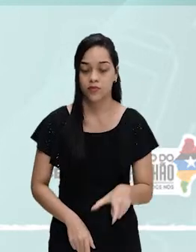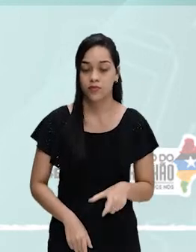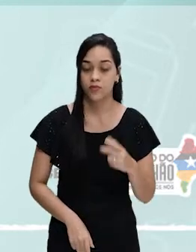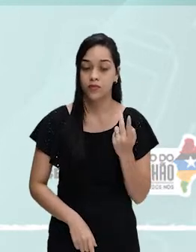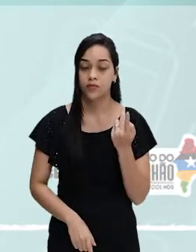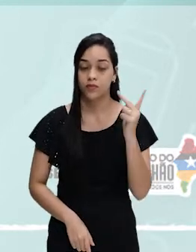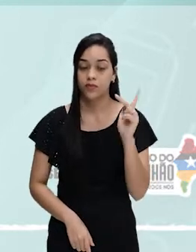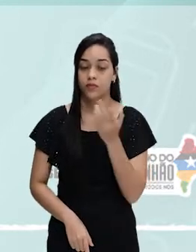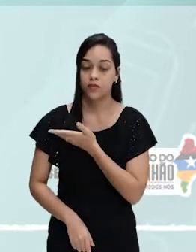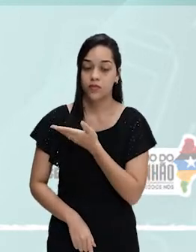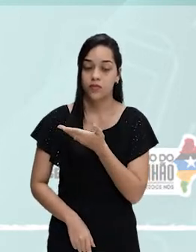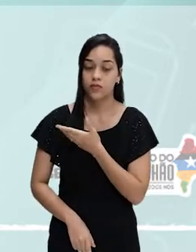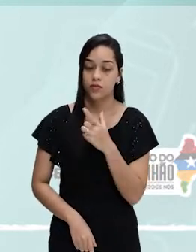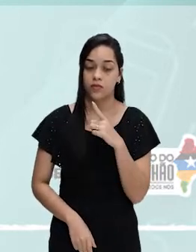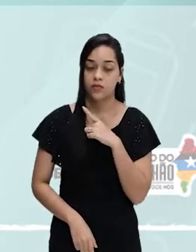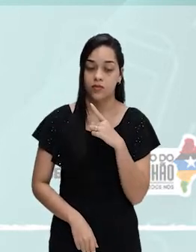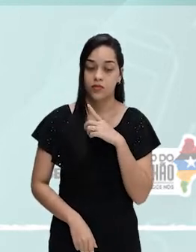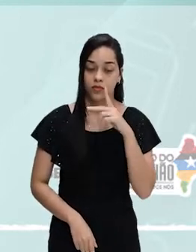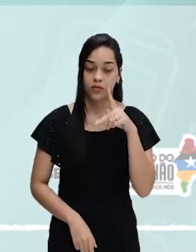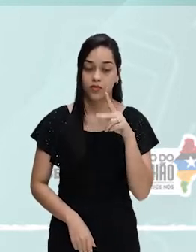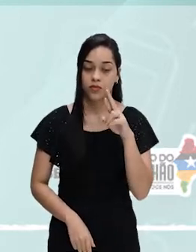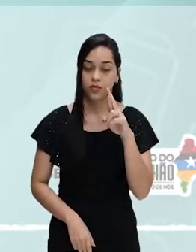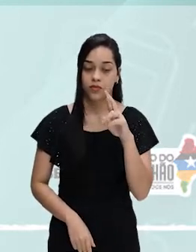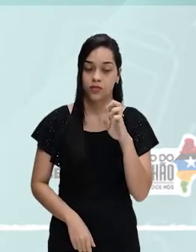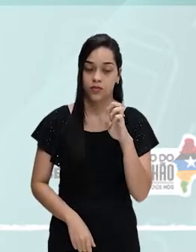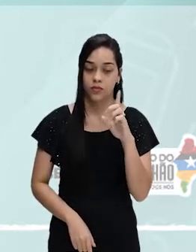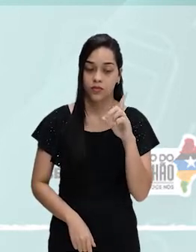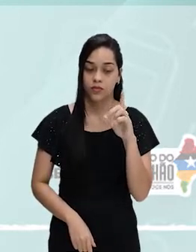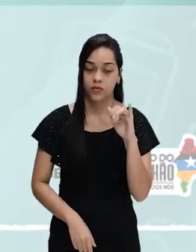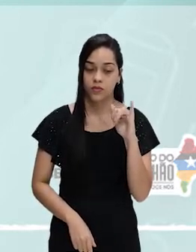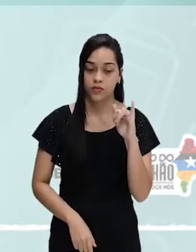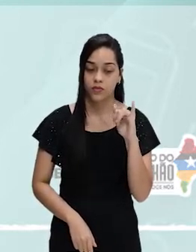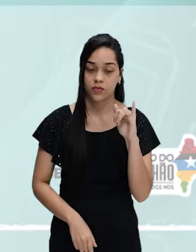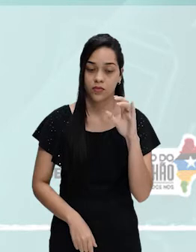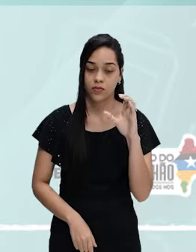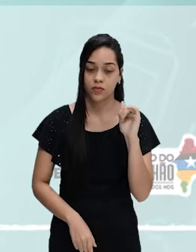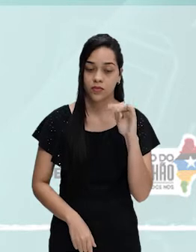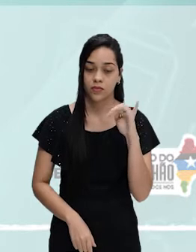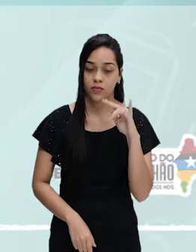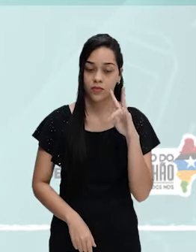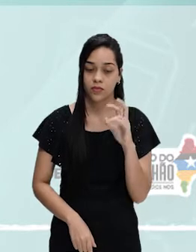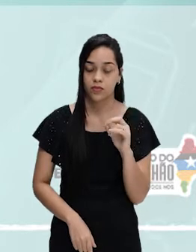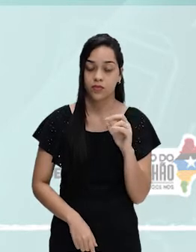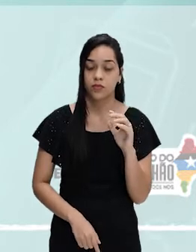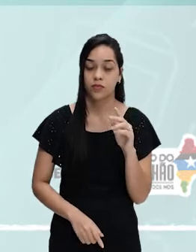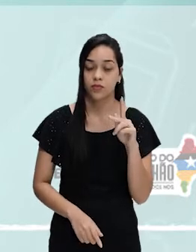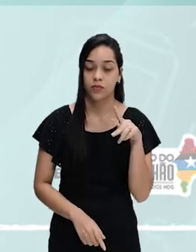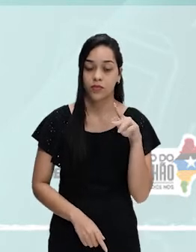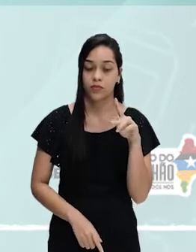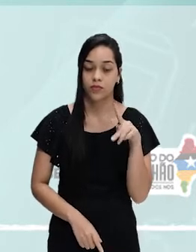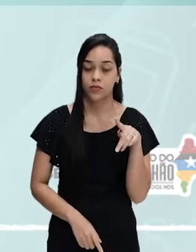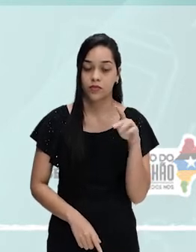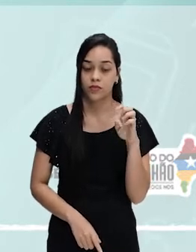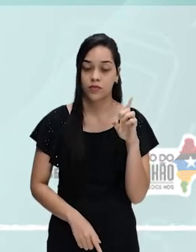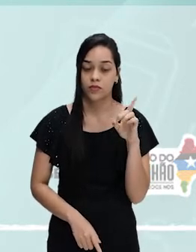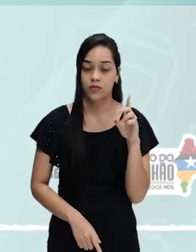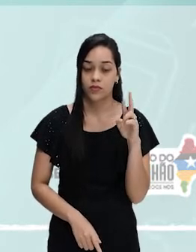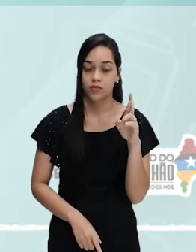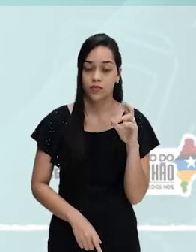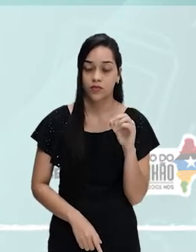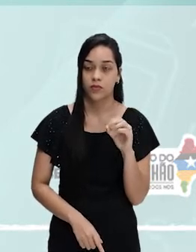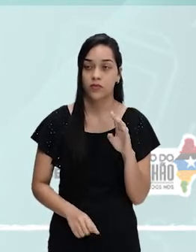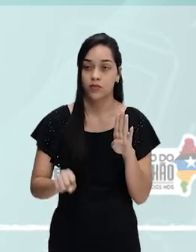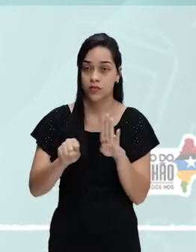Seu amigo. Aí, no caso, eu tenho um predicativo, né? Amigo. Então, Pedro é